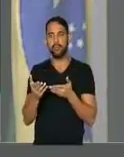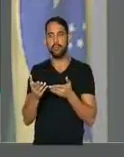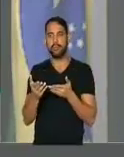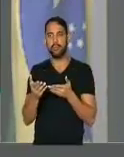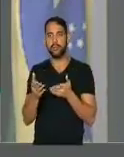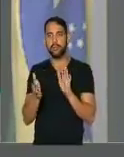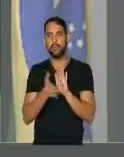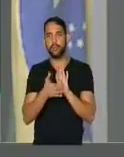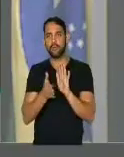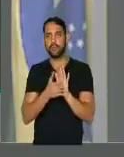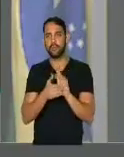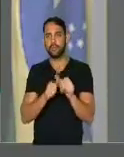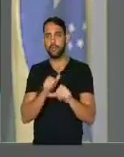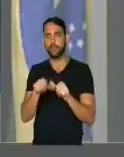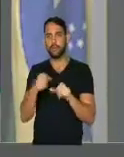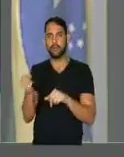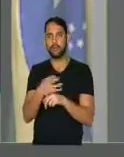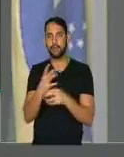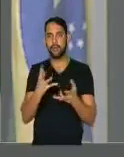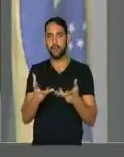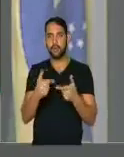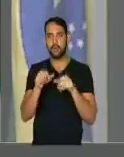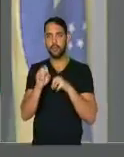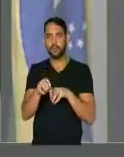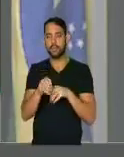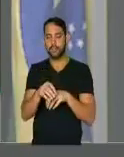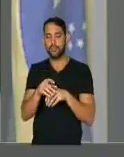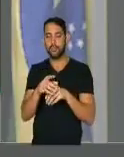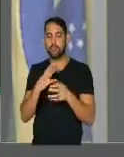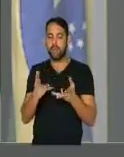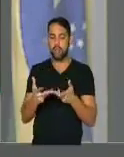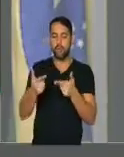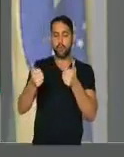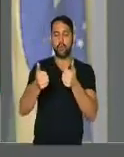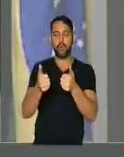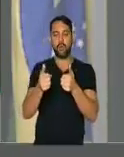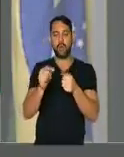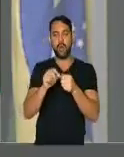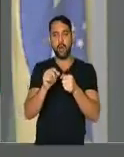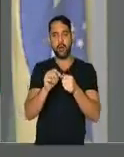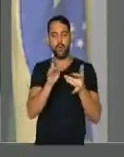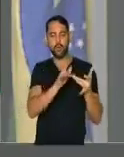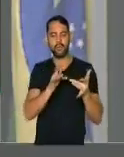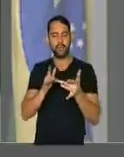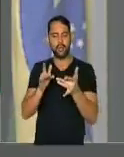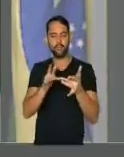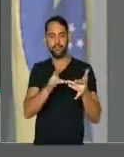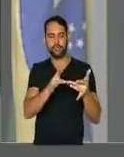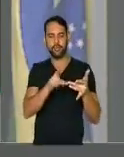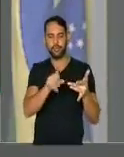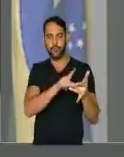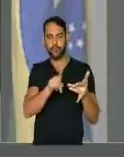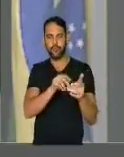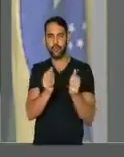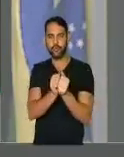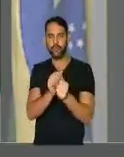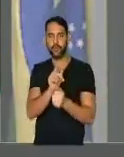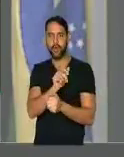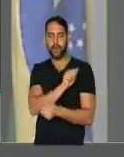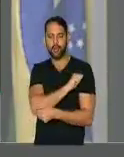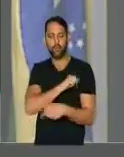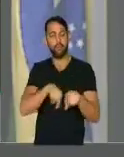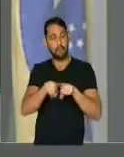essa proposta inovadora. Então, a qualidade do ensino melhorou, a interação entre professor e aluno